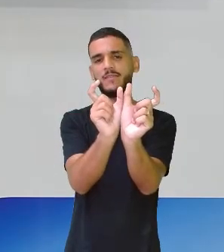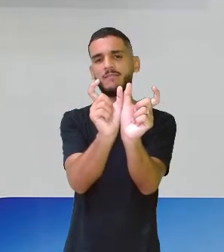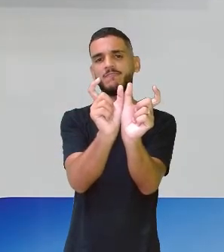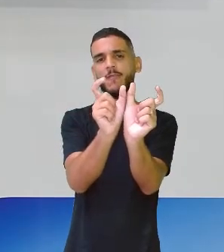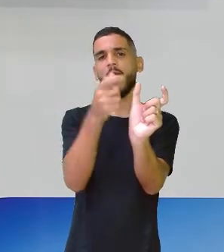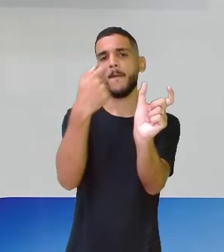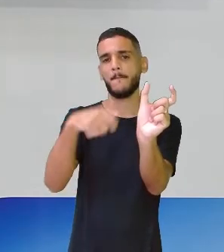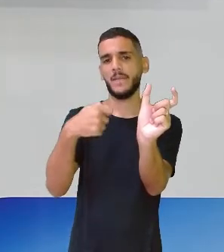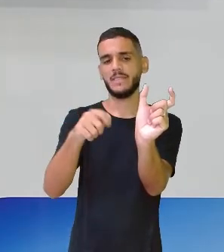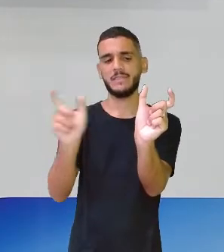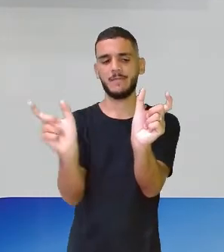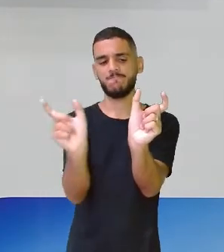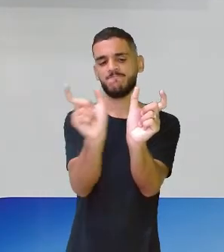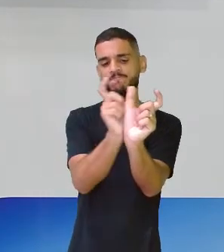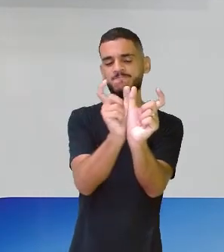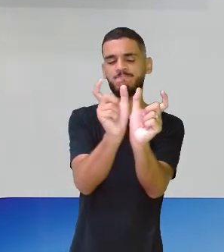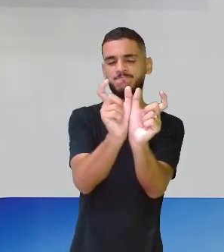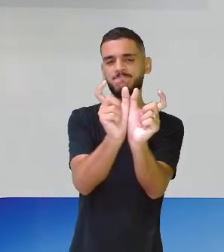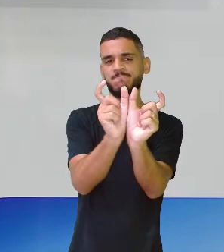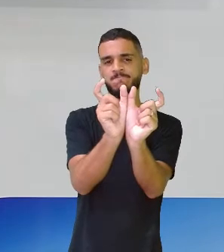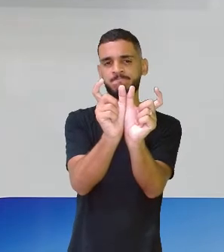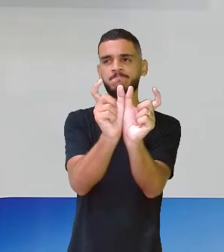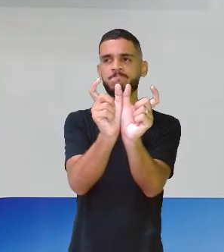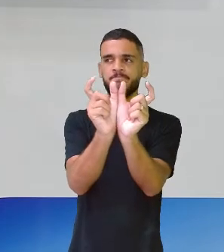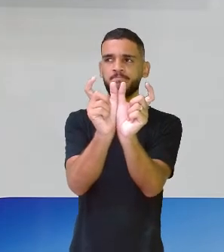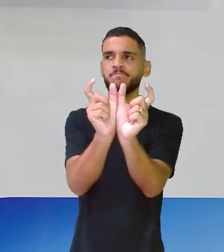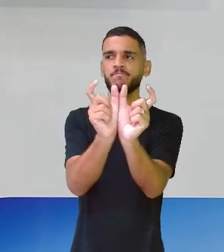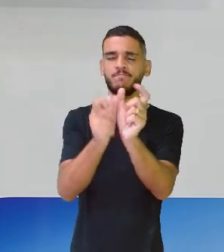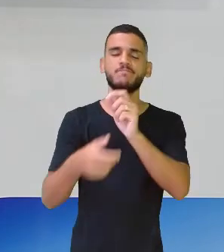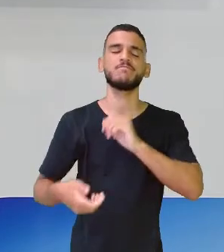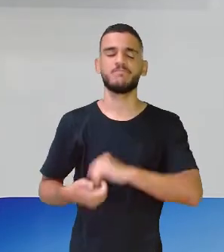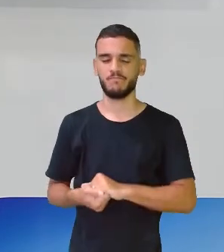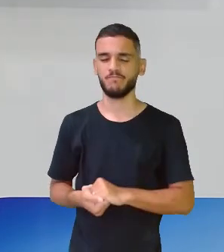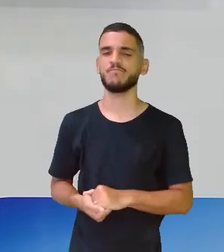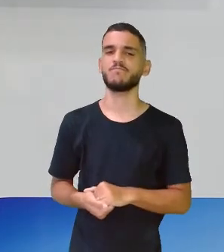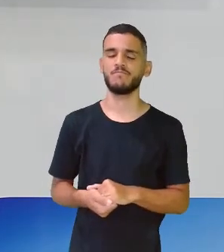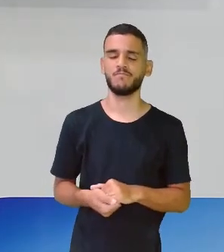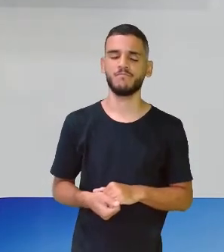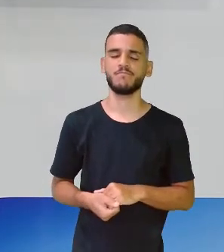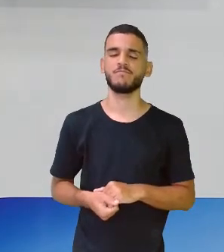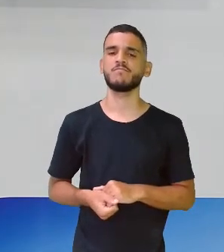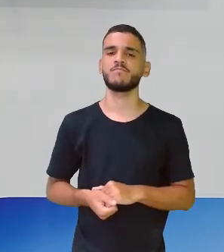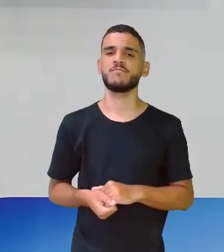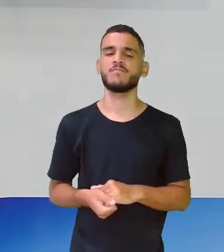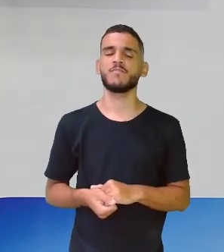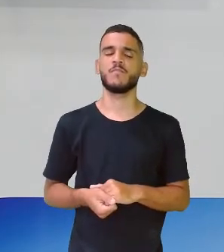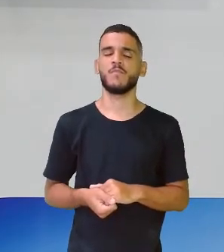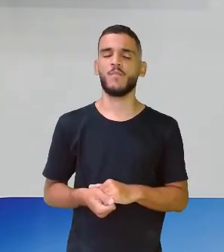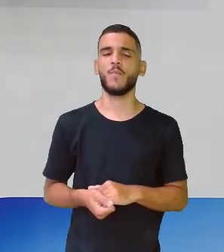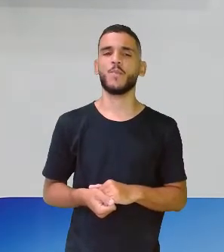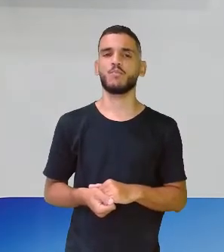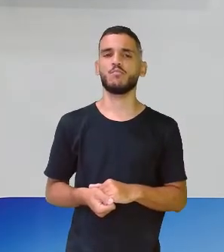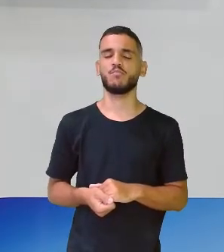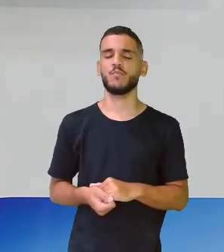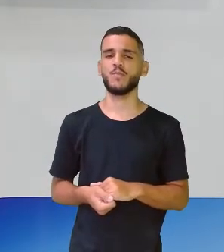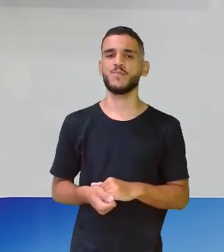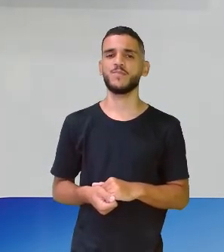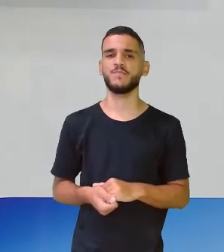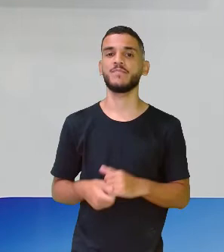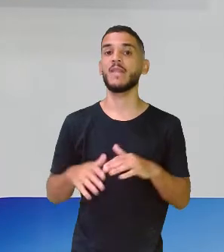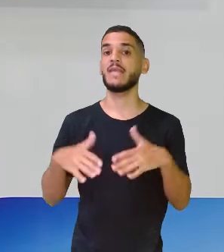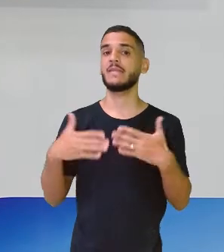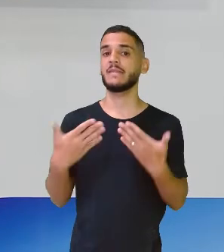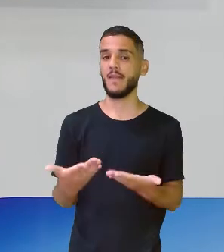que vai até o pedacinho X, porque depois ele sai perdendo os outros pedacinhos e se juntando a outro. A